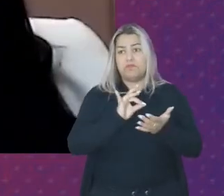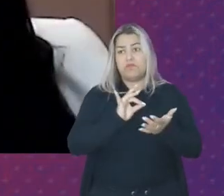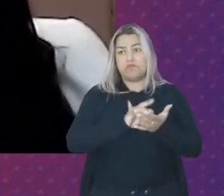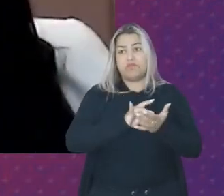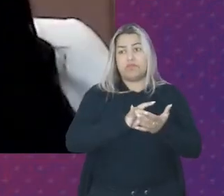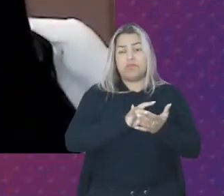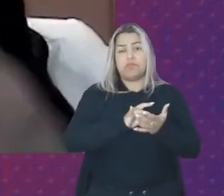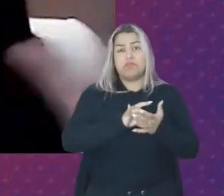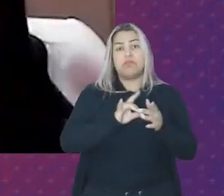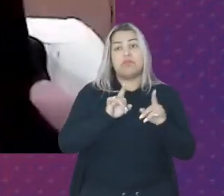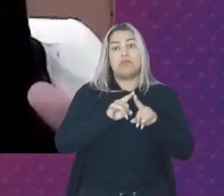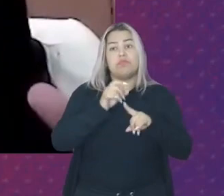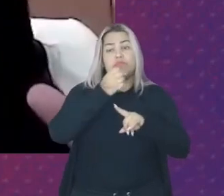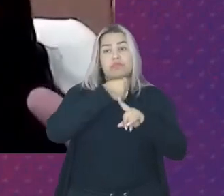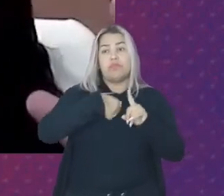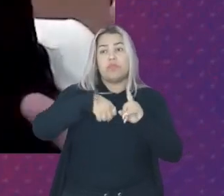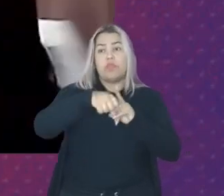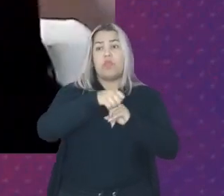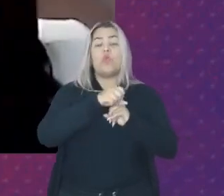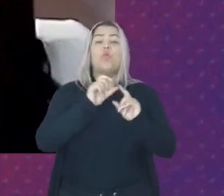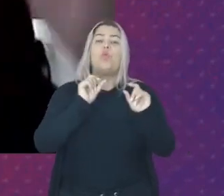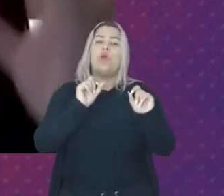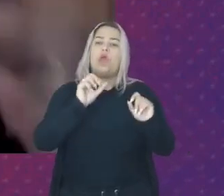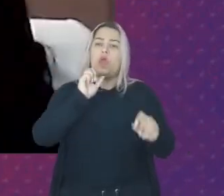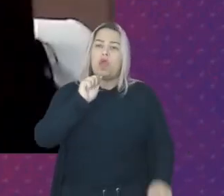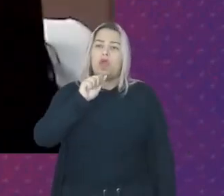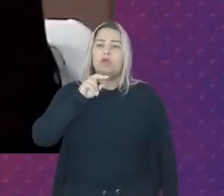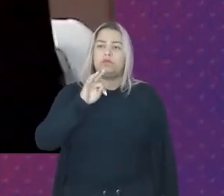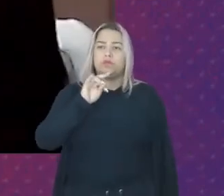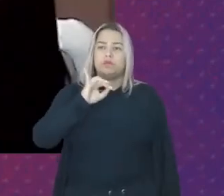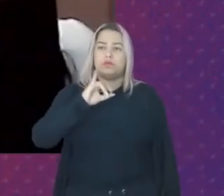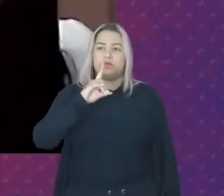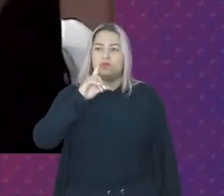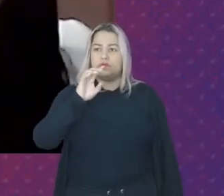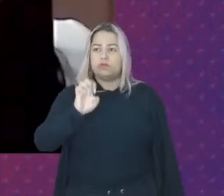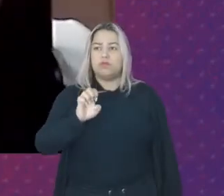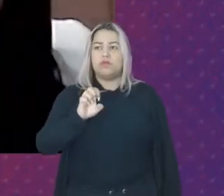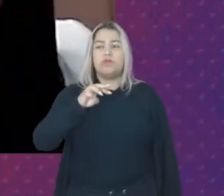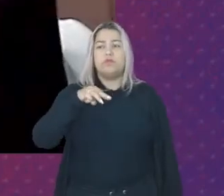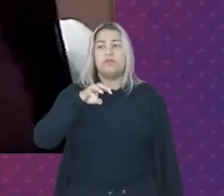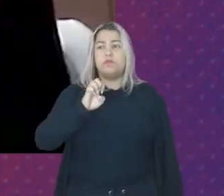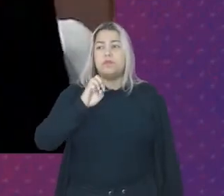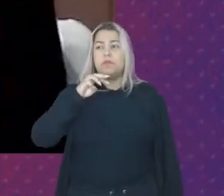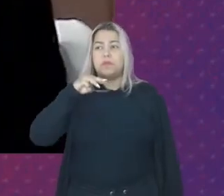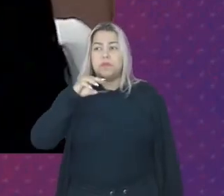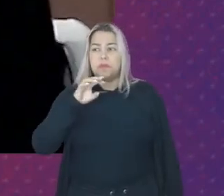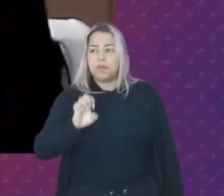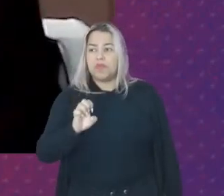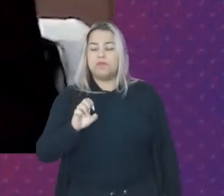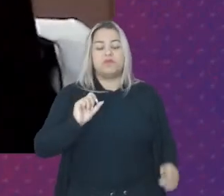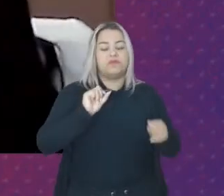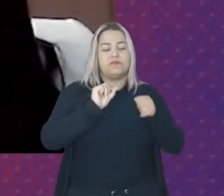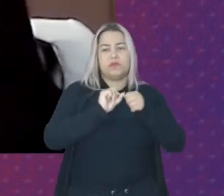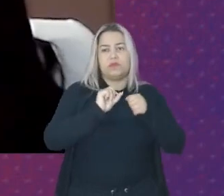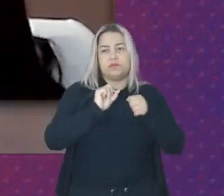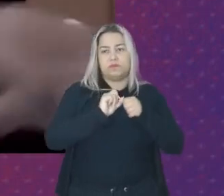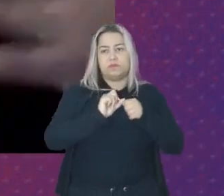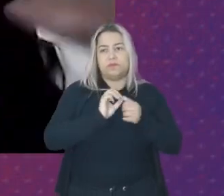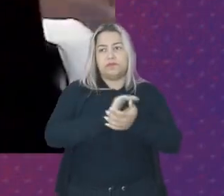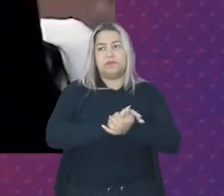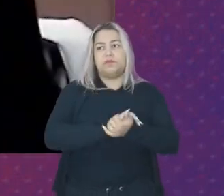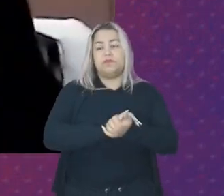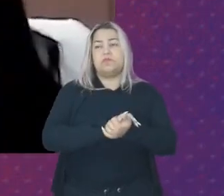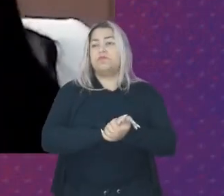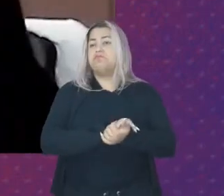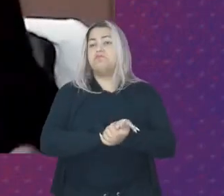nas redes sociais? E o que é autenticidade? A autenticidade é eu fazer meme? A autenticidade é